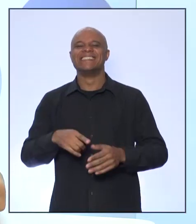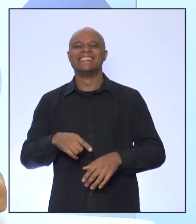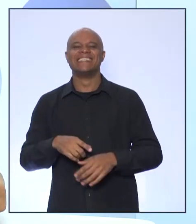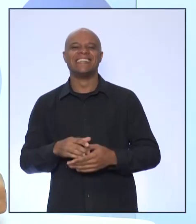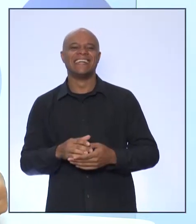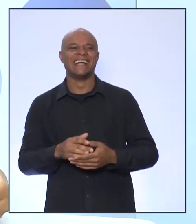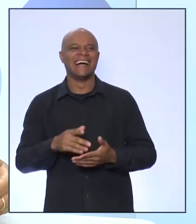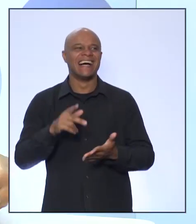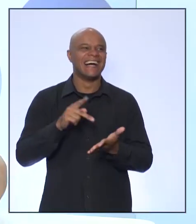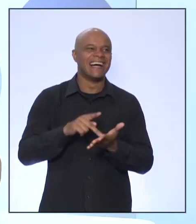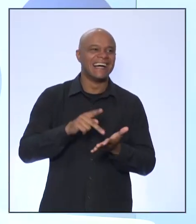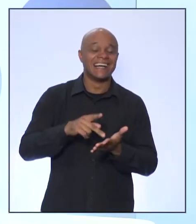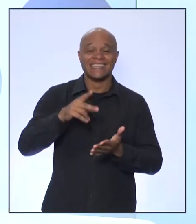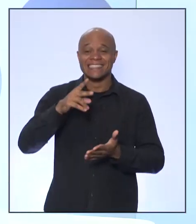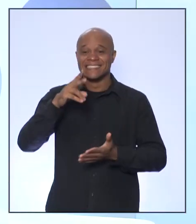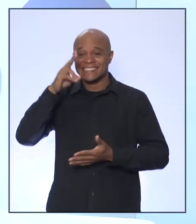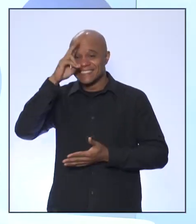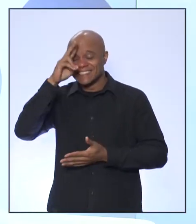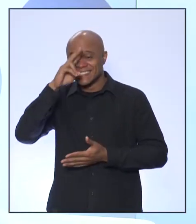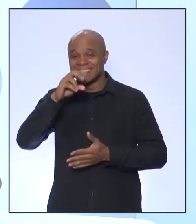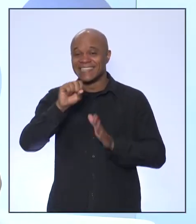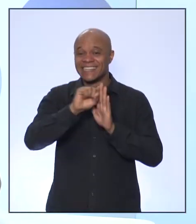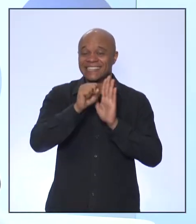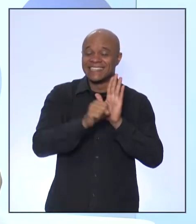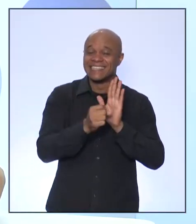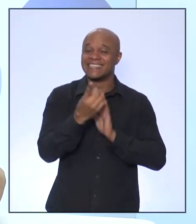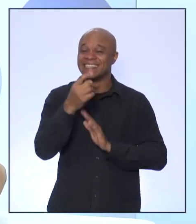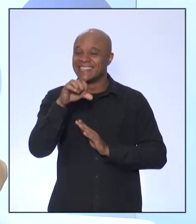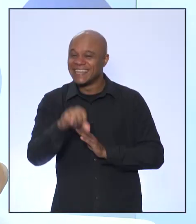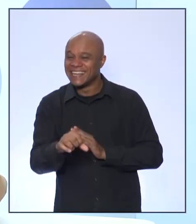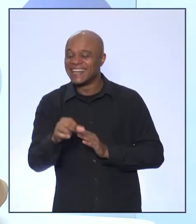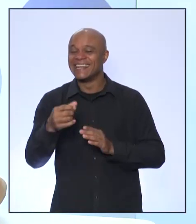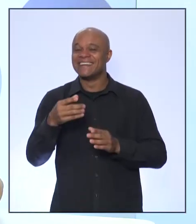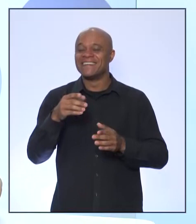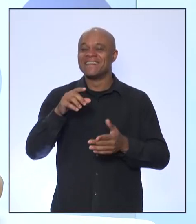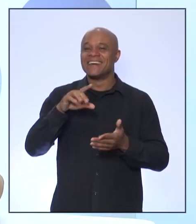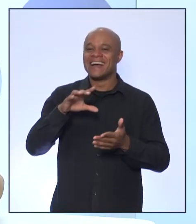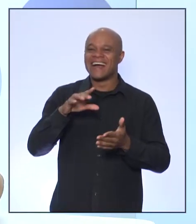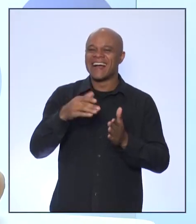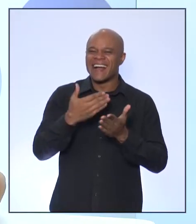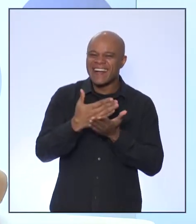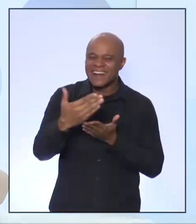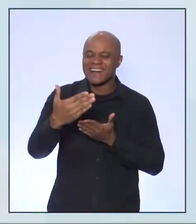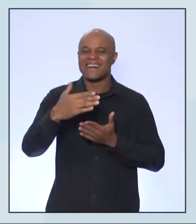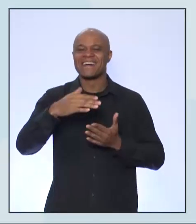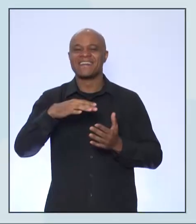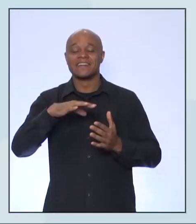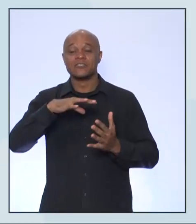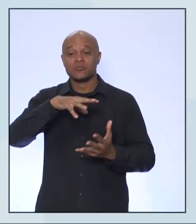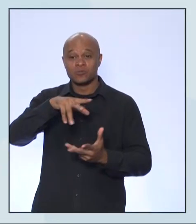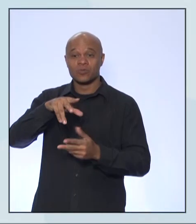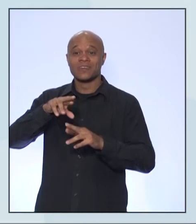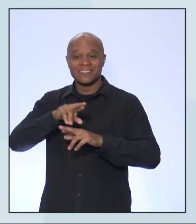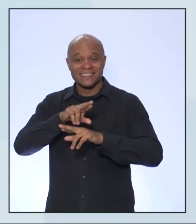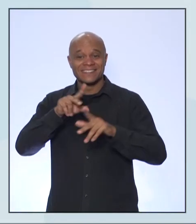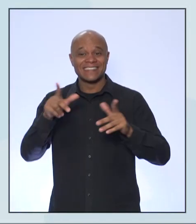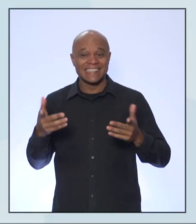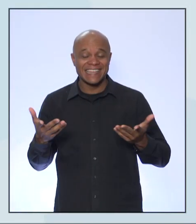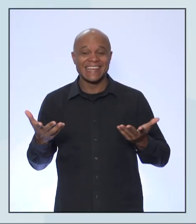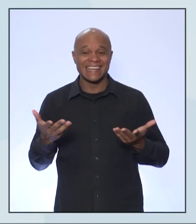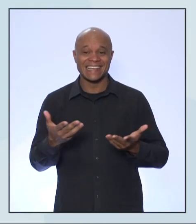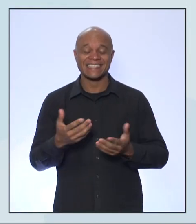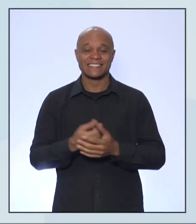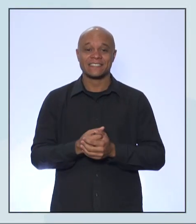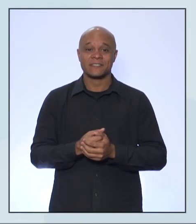XIX, eles marcam a Revolução Francesa como o início do mundo contemporâneo. Na verdade, é